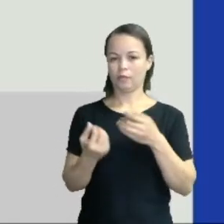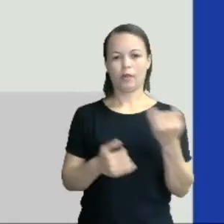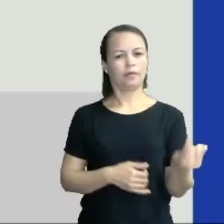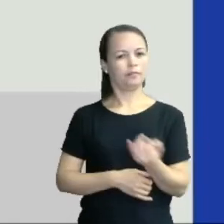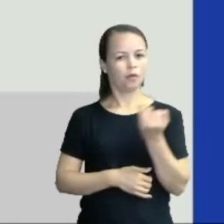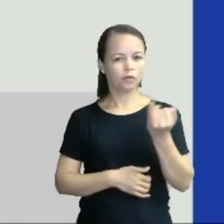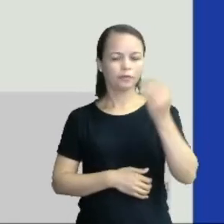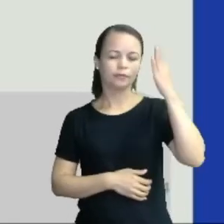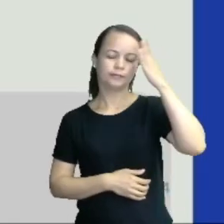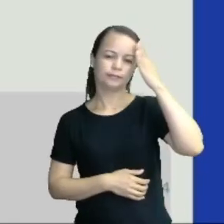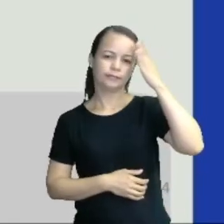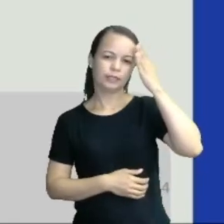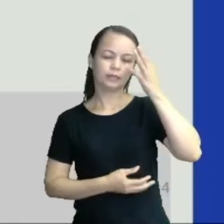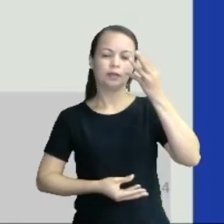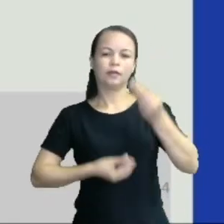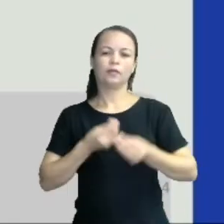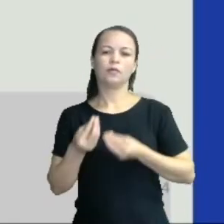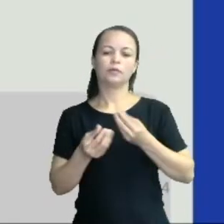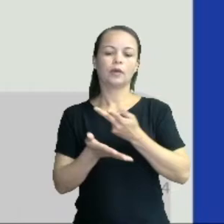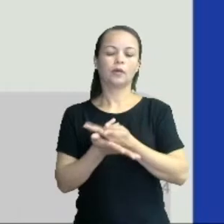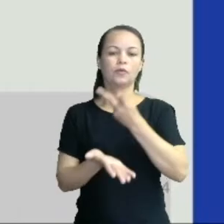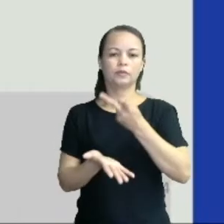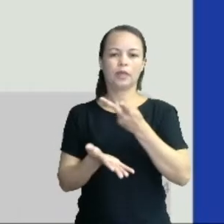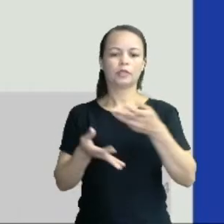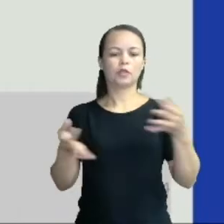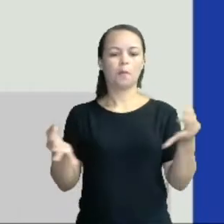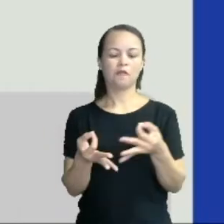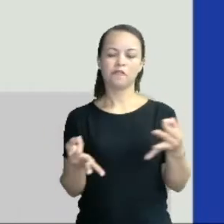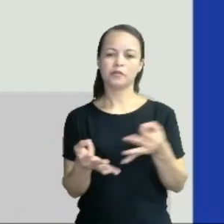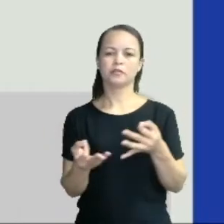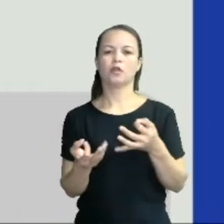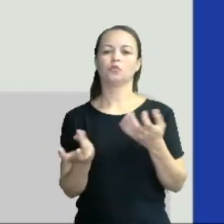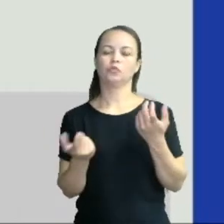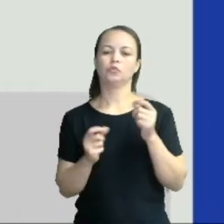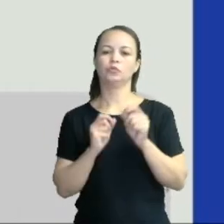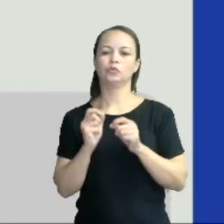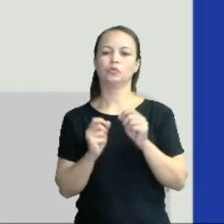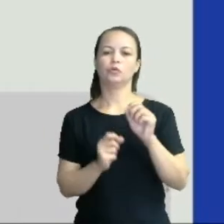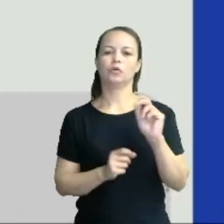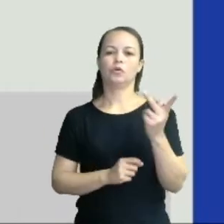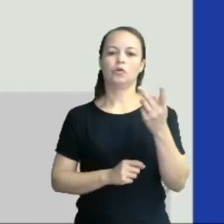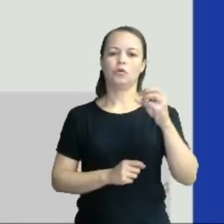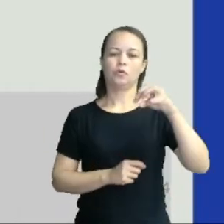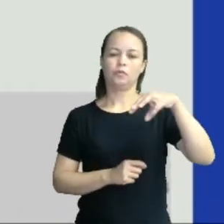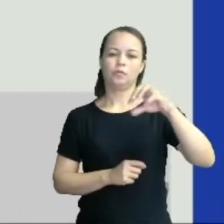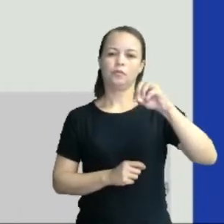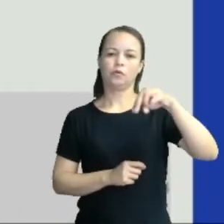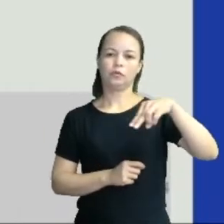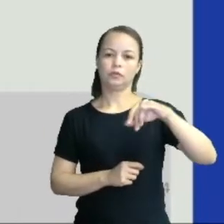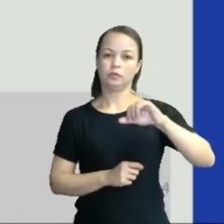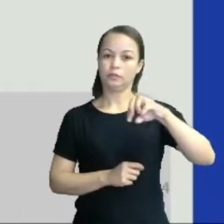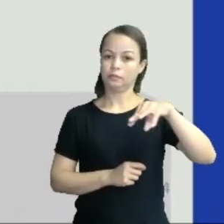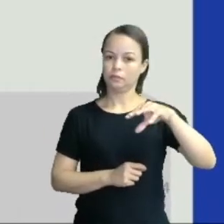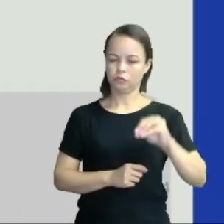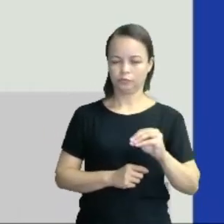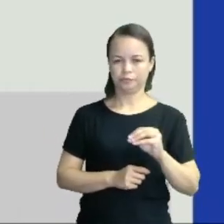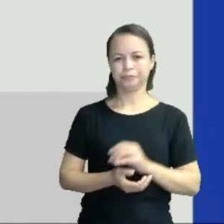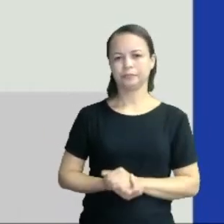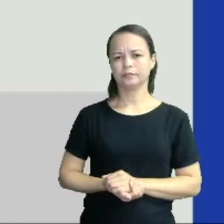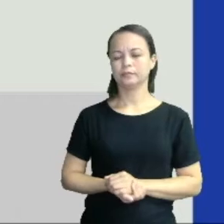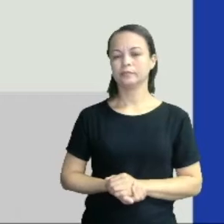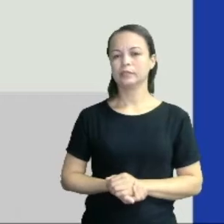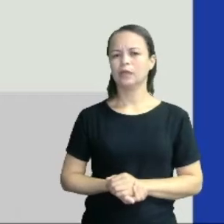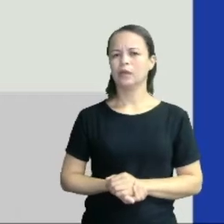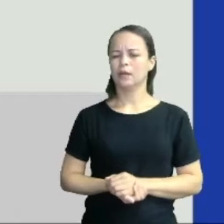importante a gente entender quando acontece a perfeição dos homônimos, né? Os homônimos perfeitos. Mas, professor,